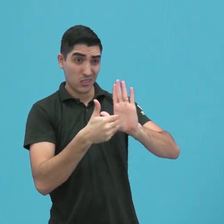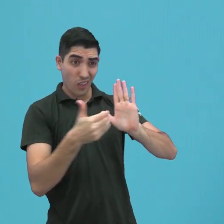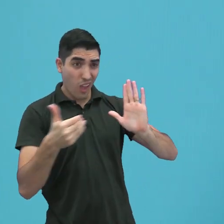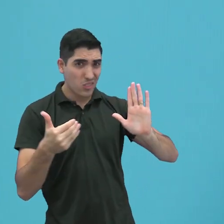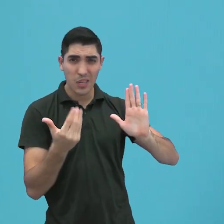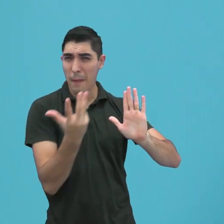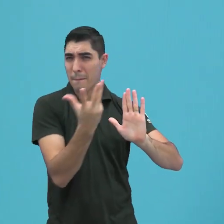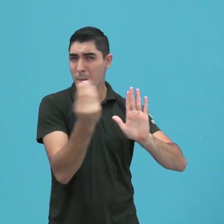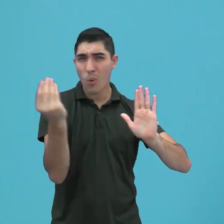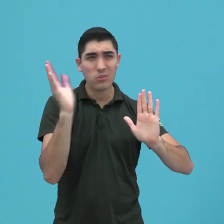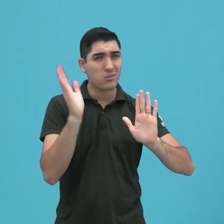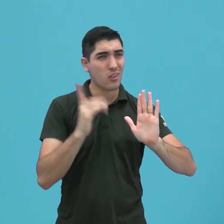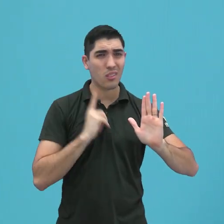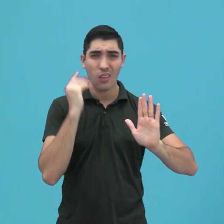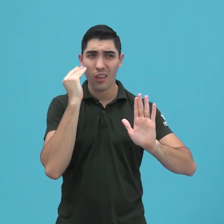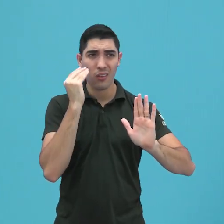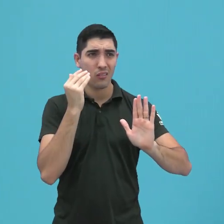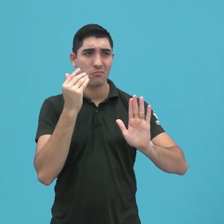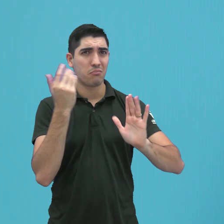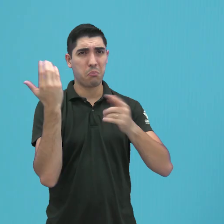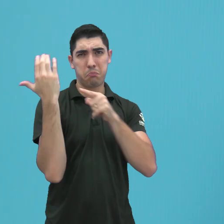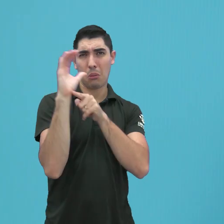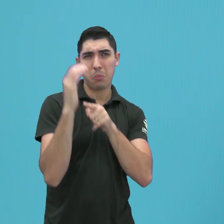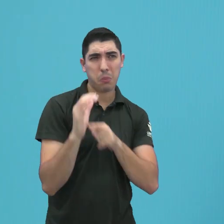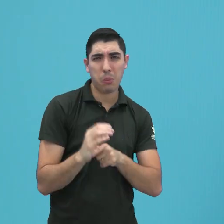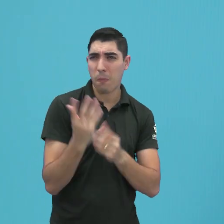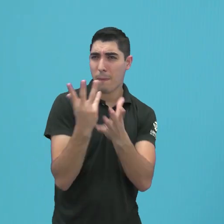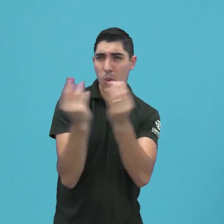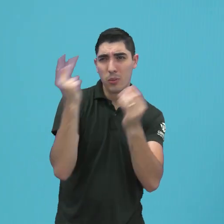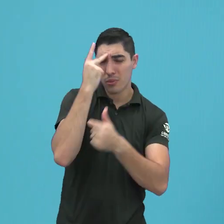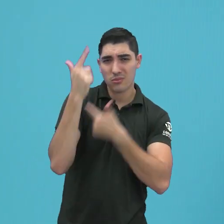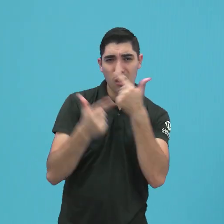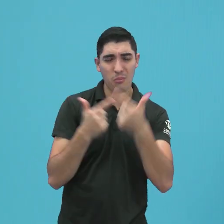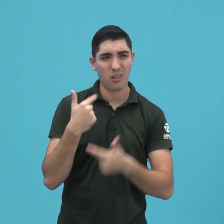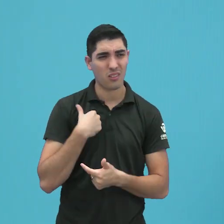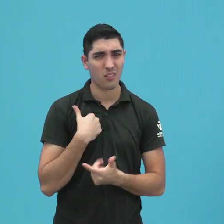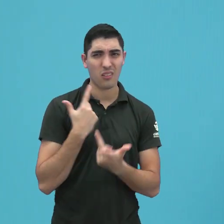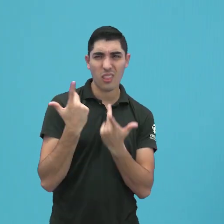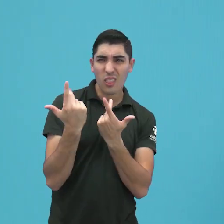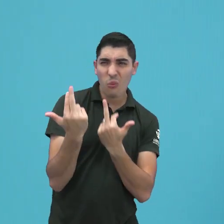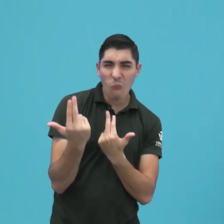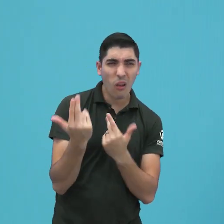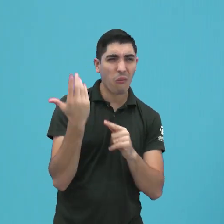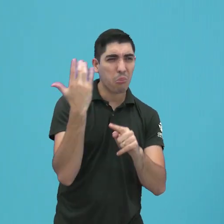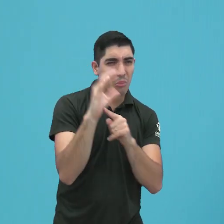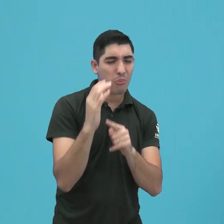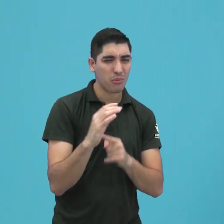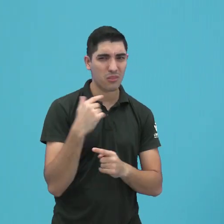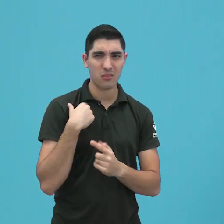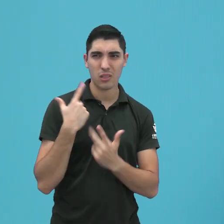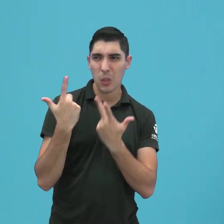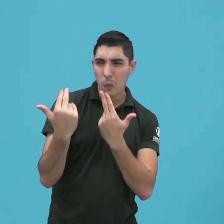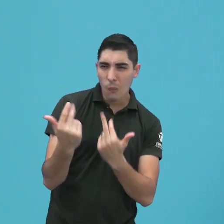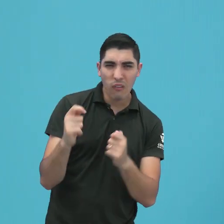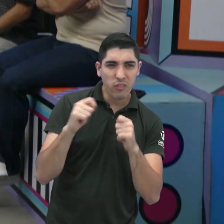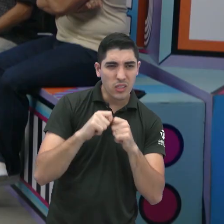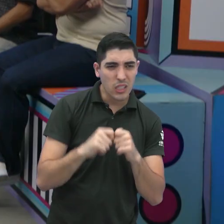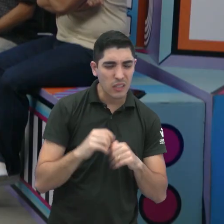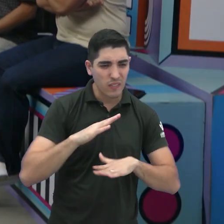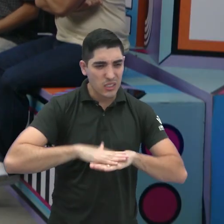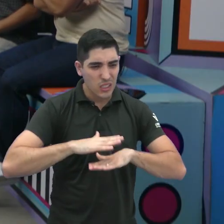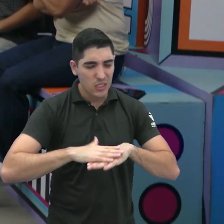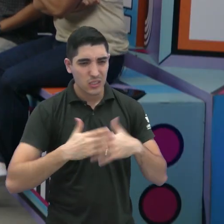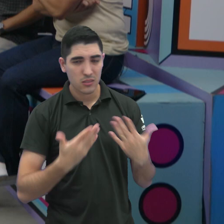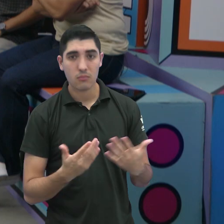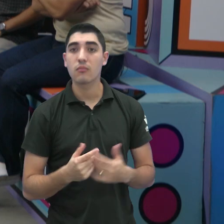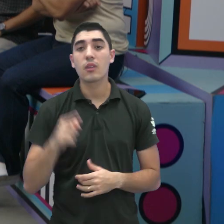Muita gente fala sobre isso, muita gente trabalha nessa área. Eu ficava, gente, eu vou falar o que todo mundo fala, vou fazer o que todo mundo faz. Como assim? E que como que também vão não me deixa- escolher, Não sabe?